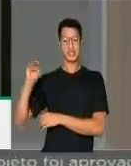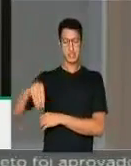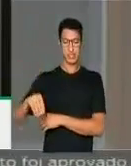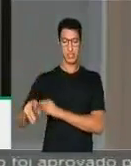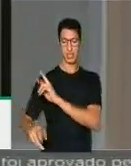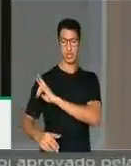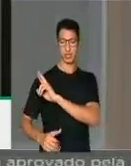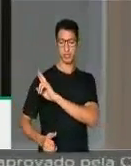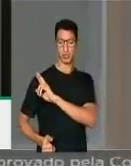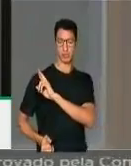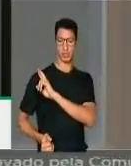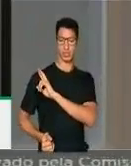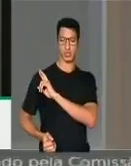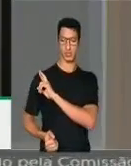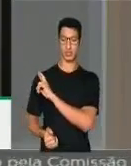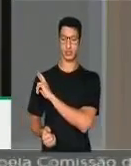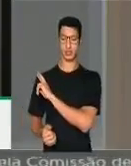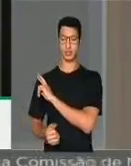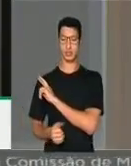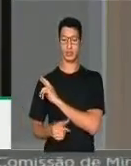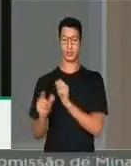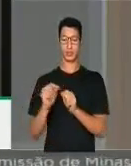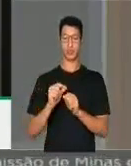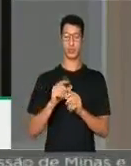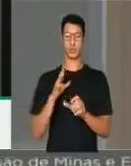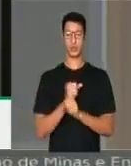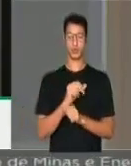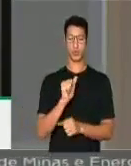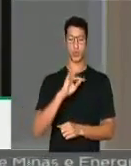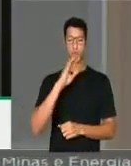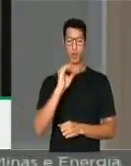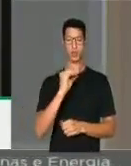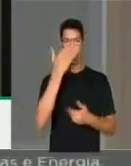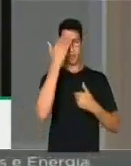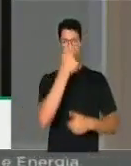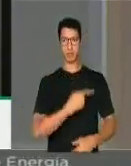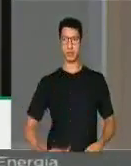sim a responsabilidade de prestar conta dos seus atos. Obrigado, presidente.